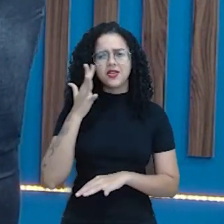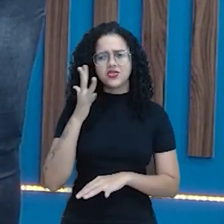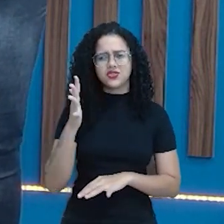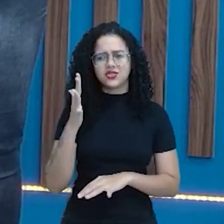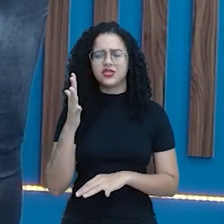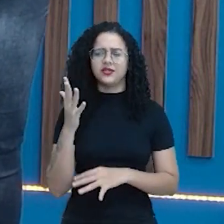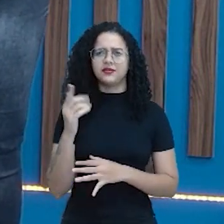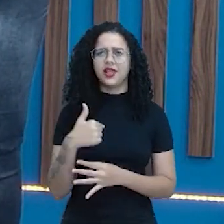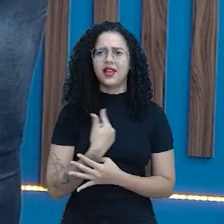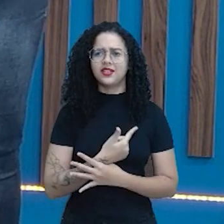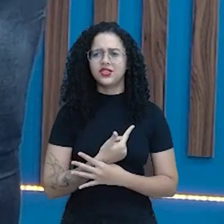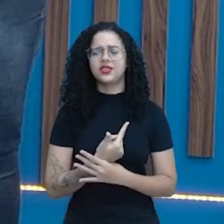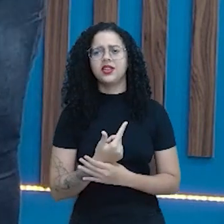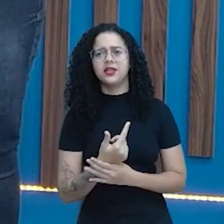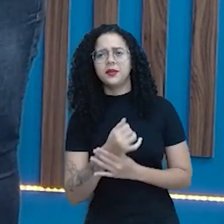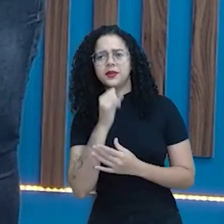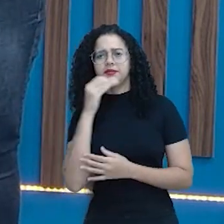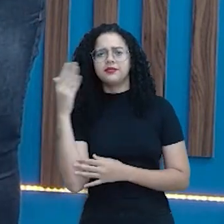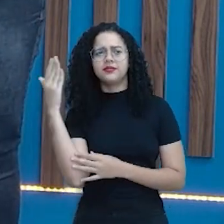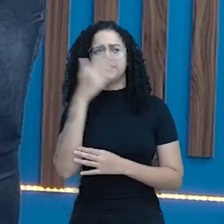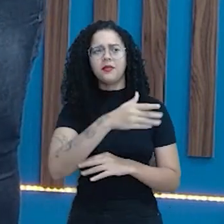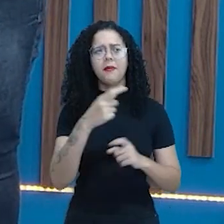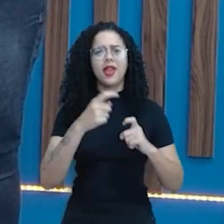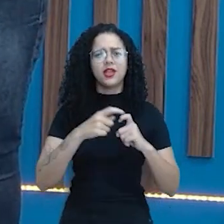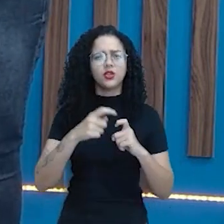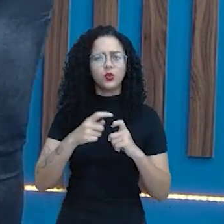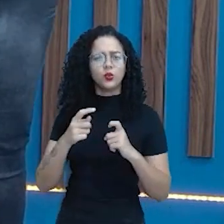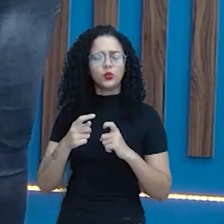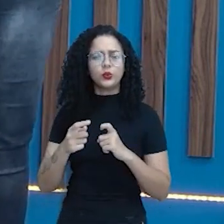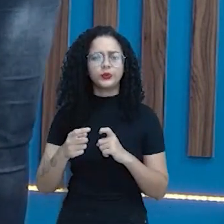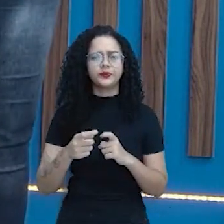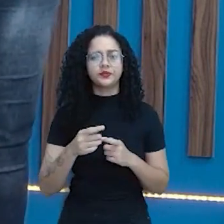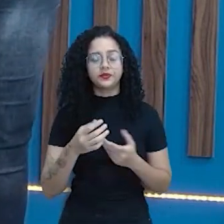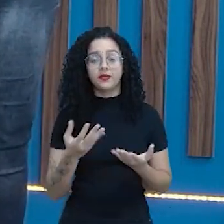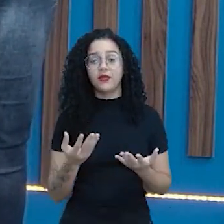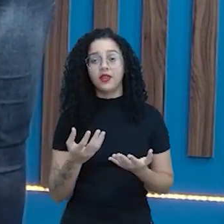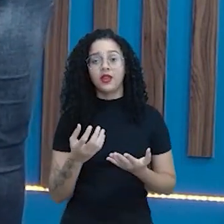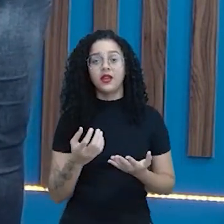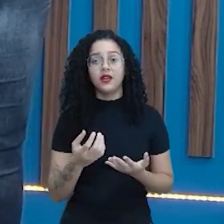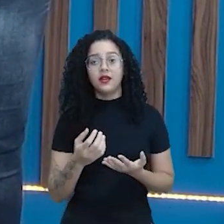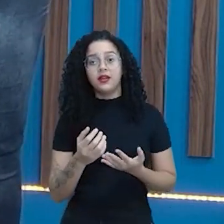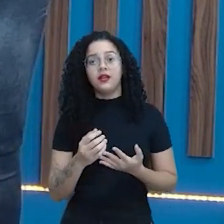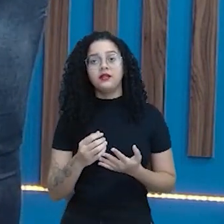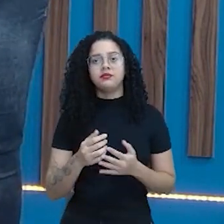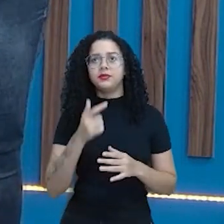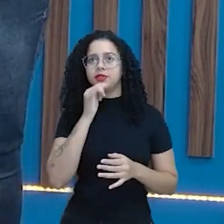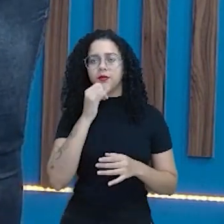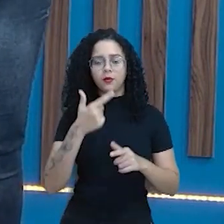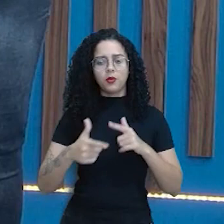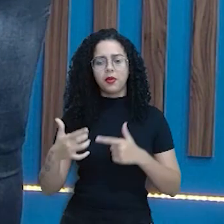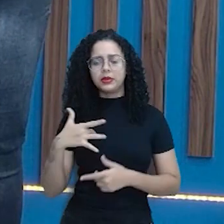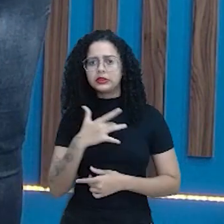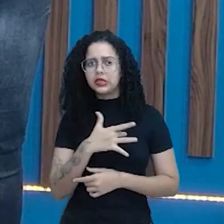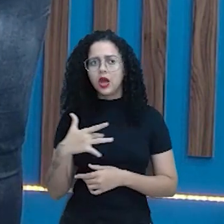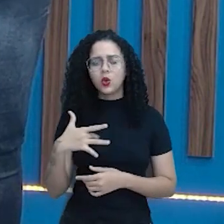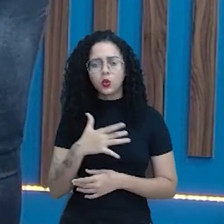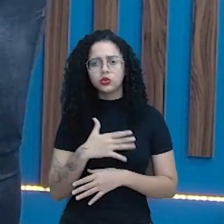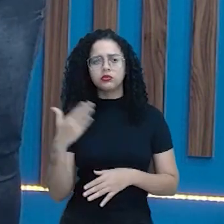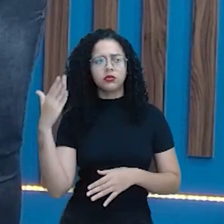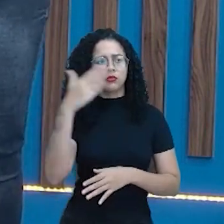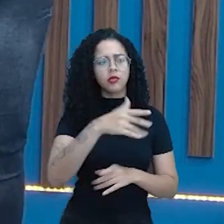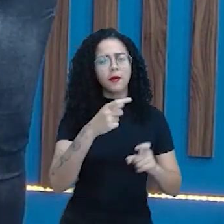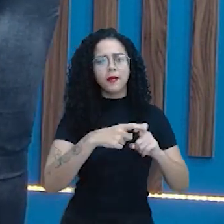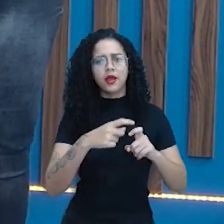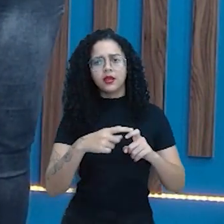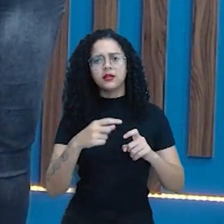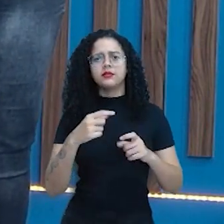se a gente fosse ao médico, se a gente fosse lá, está com problema de saúde, vai ao médico, precisa fazer